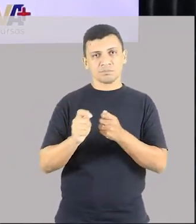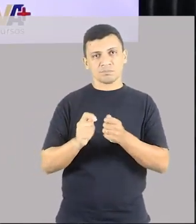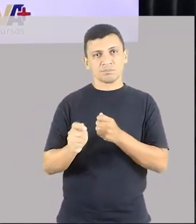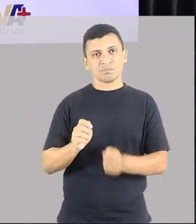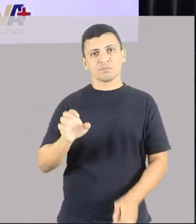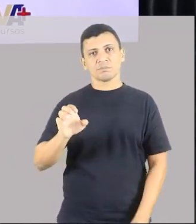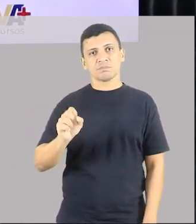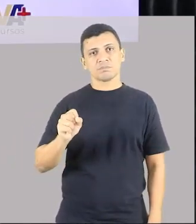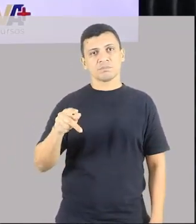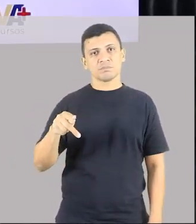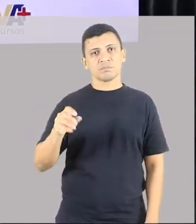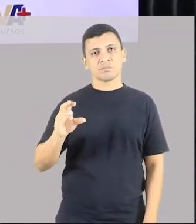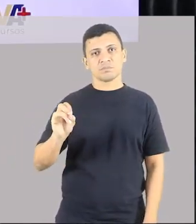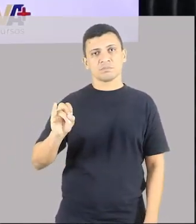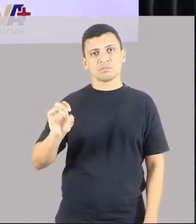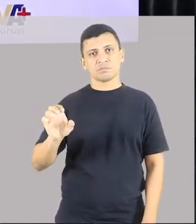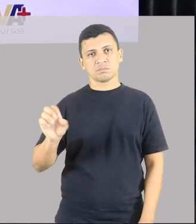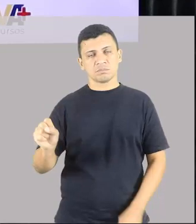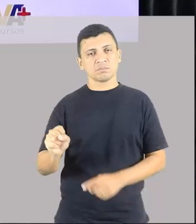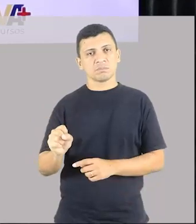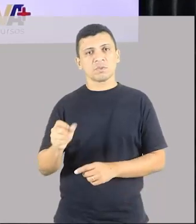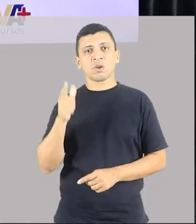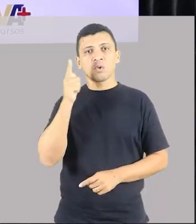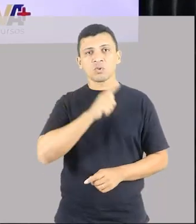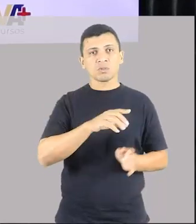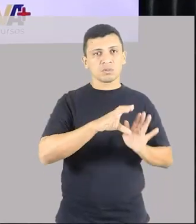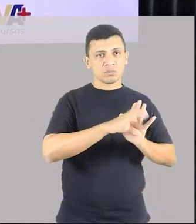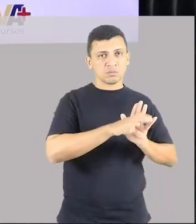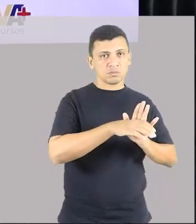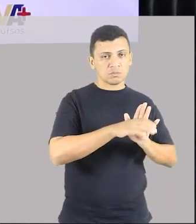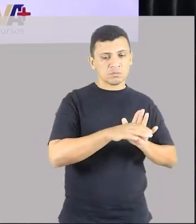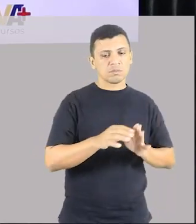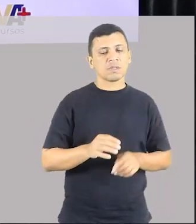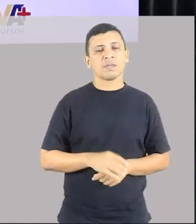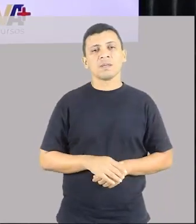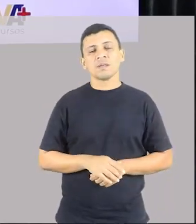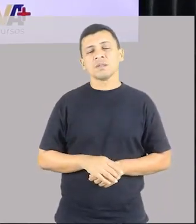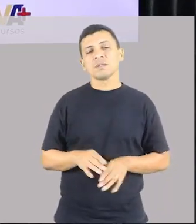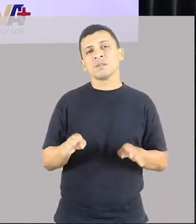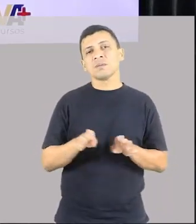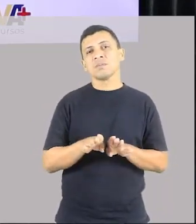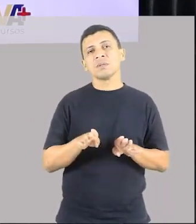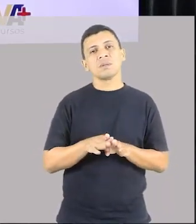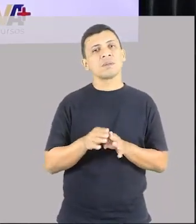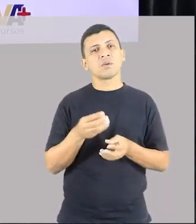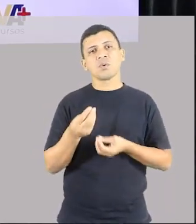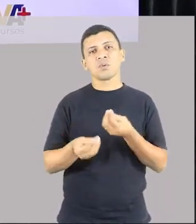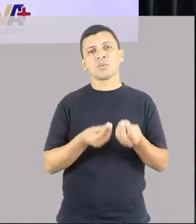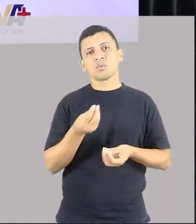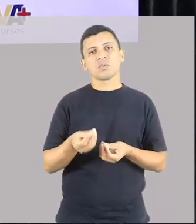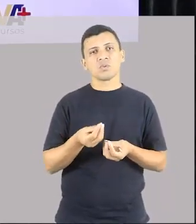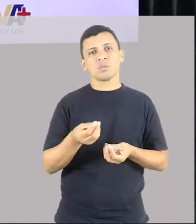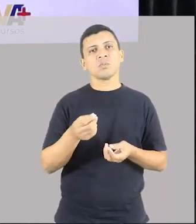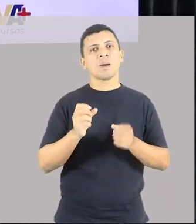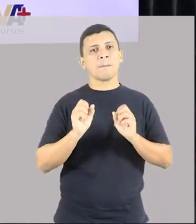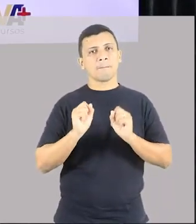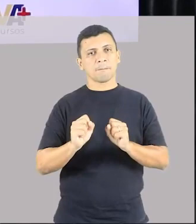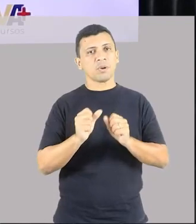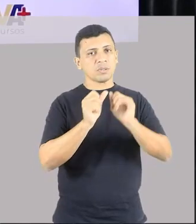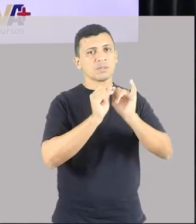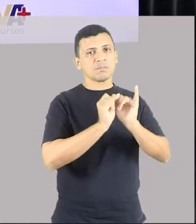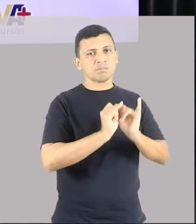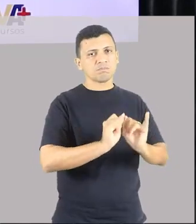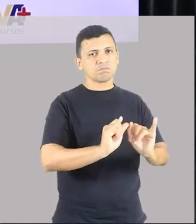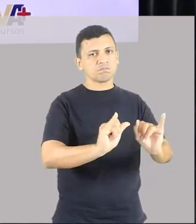gente consiga conceituar, para que a gente consiga classificar e como essas espécies se exteriorizam,